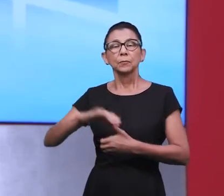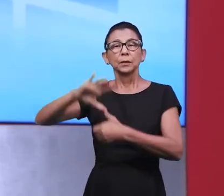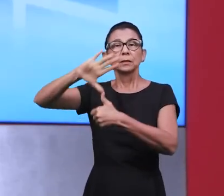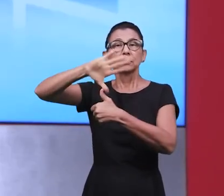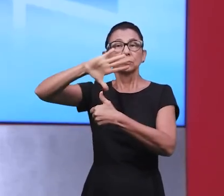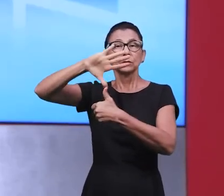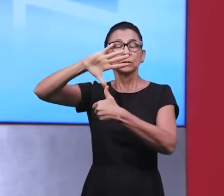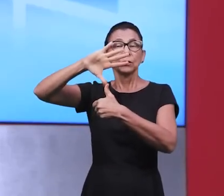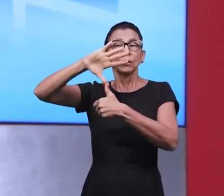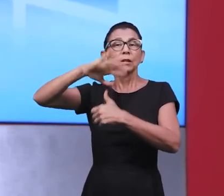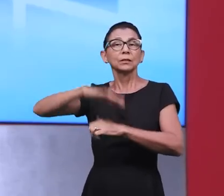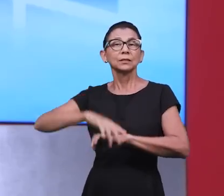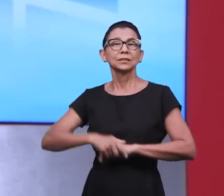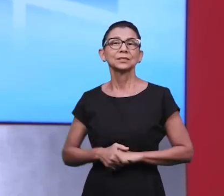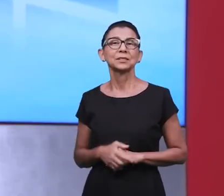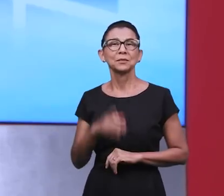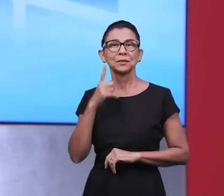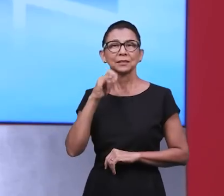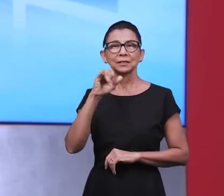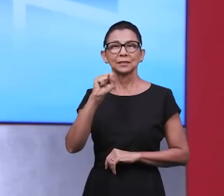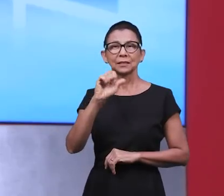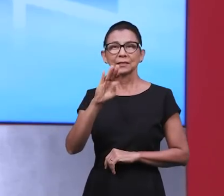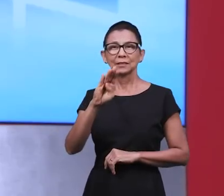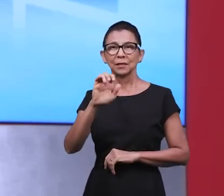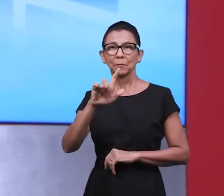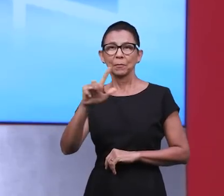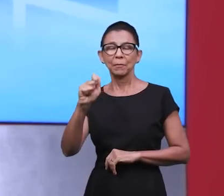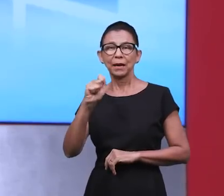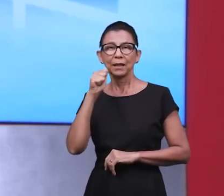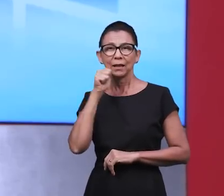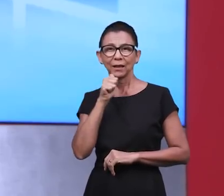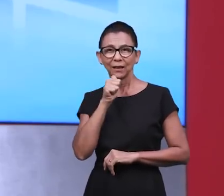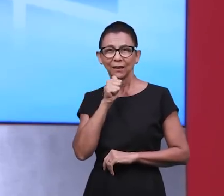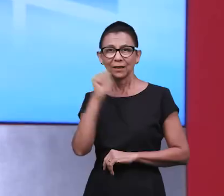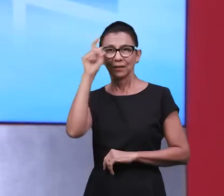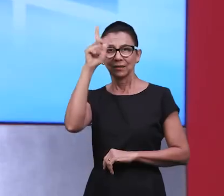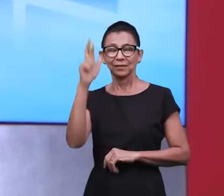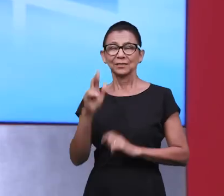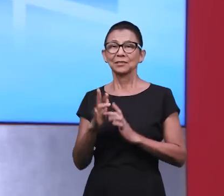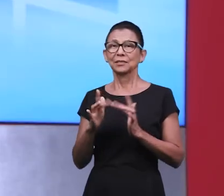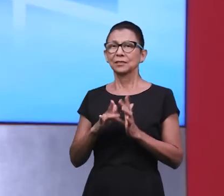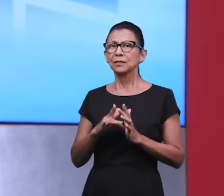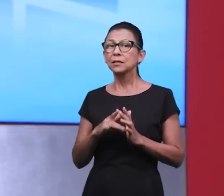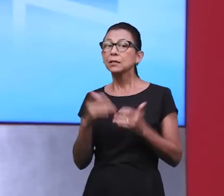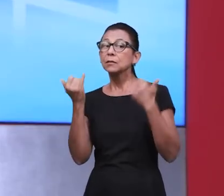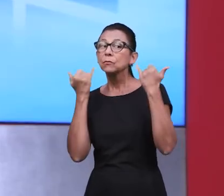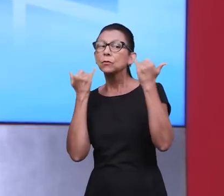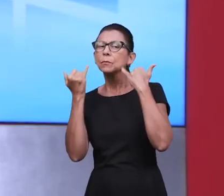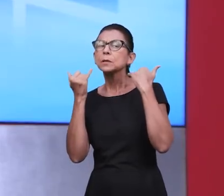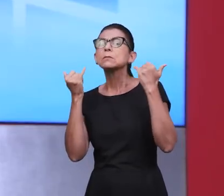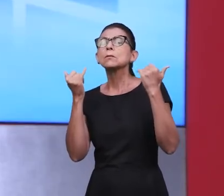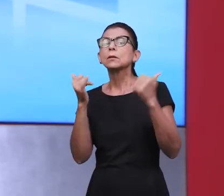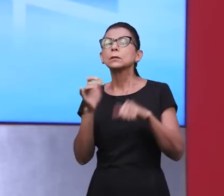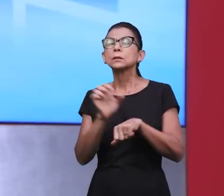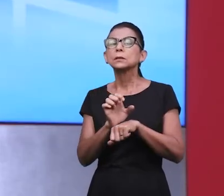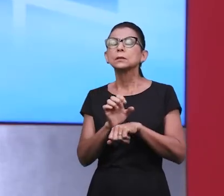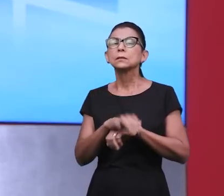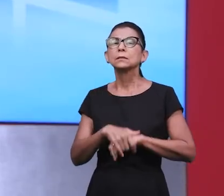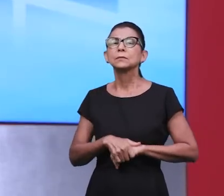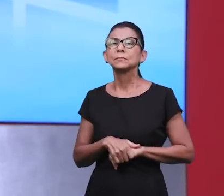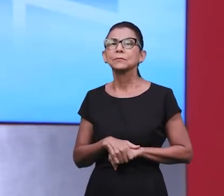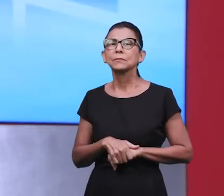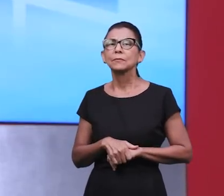falando conosco, a nossa querida irmã Isabela Peuto. Isabela, a paz do Senhor Jesus, conta pra gente as informações aí dos Estados